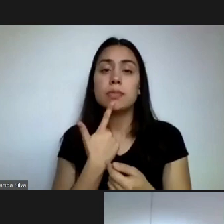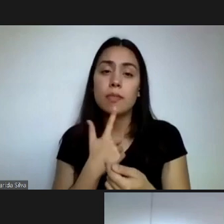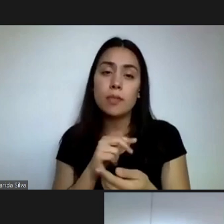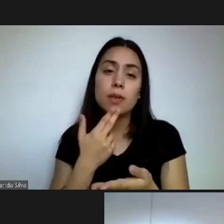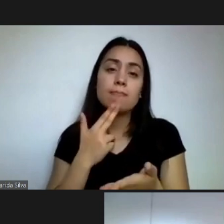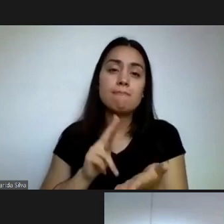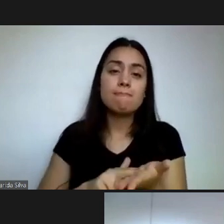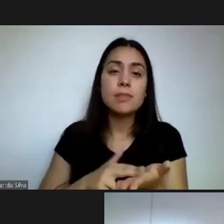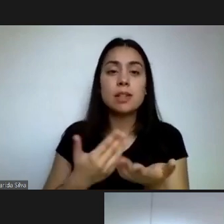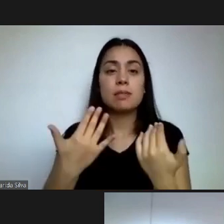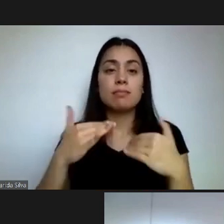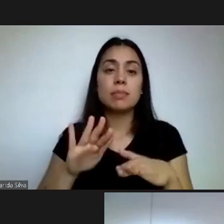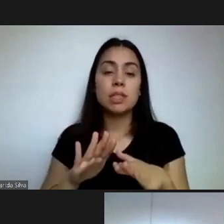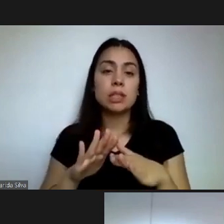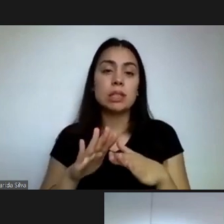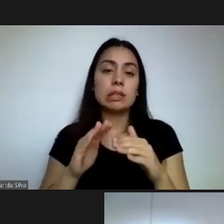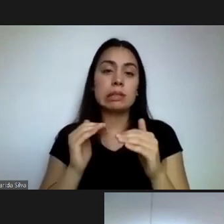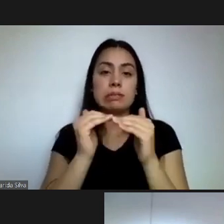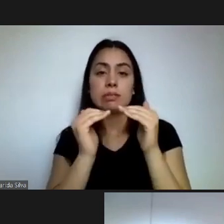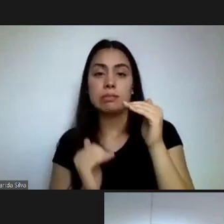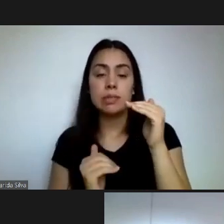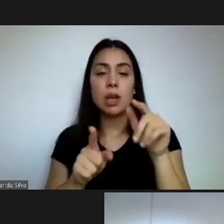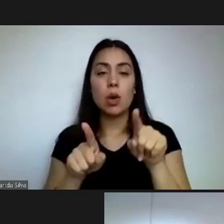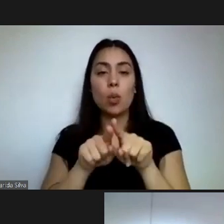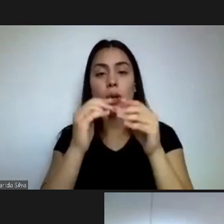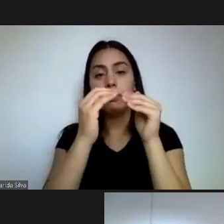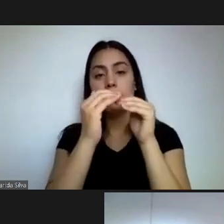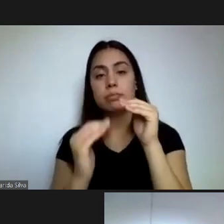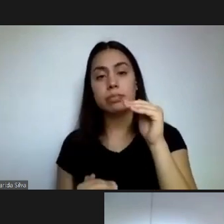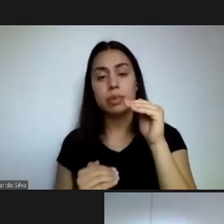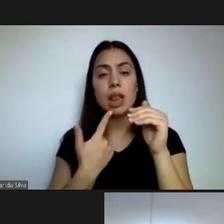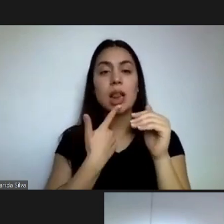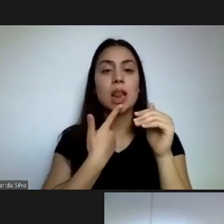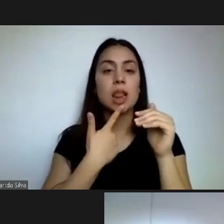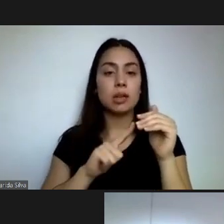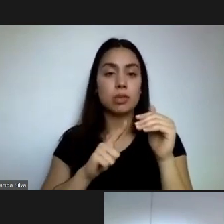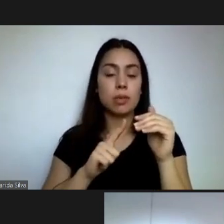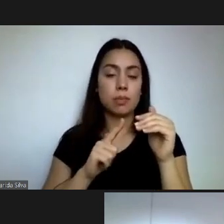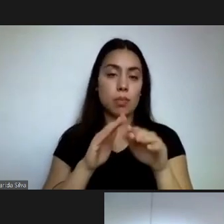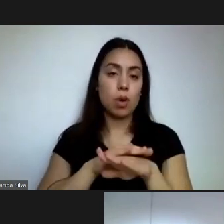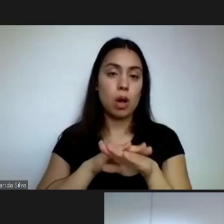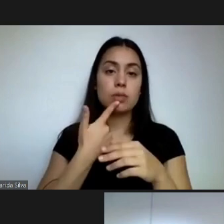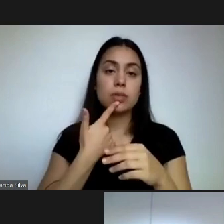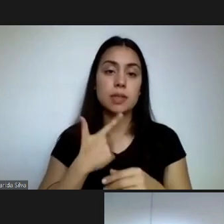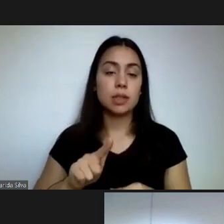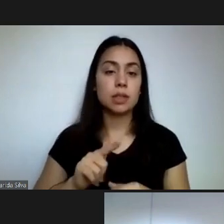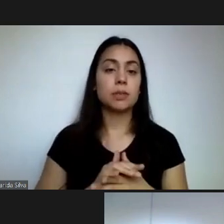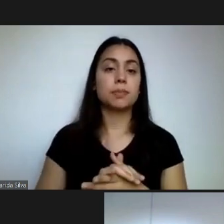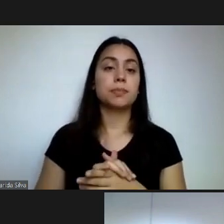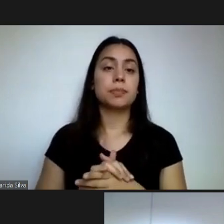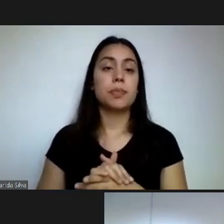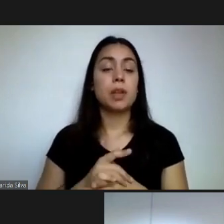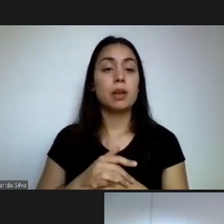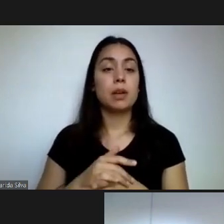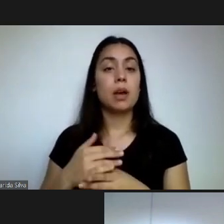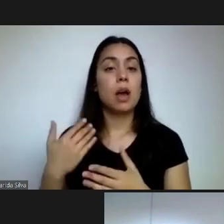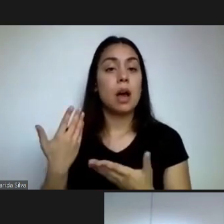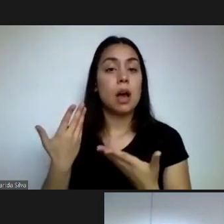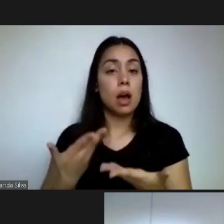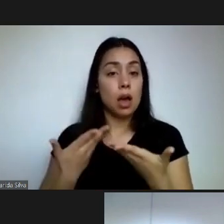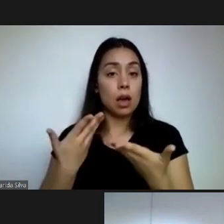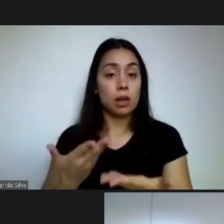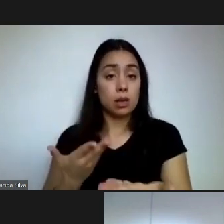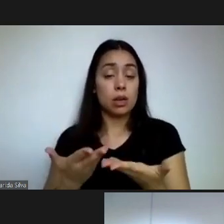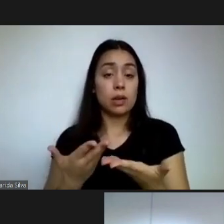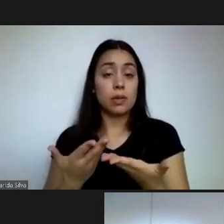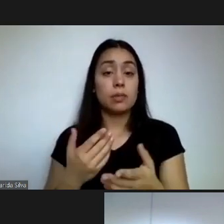inferior, né? Tal qual como as suas culturas e a sua organização social também é percebida da mesma forma. Para mais recentemente serem percepcionados